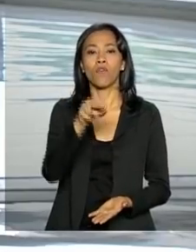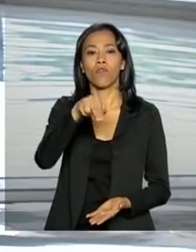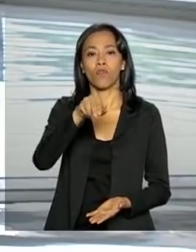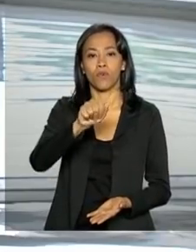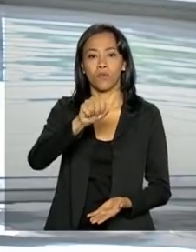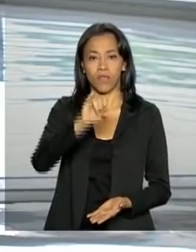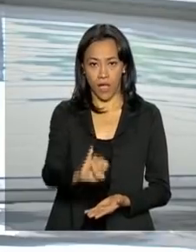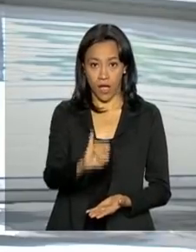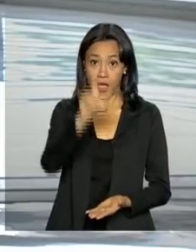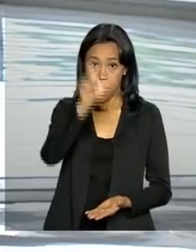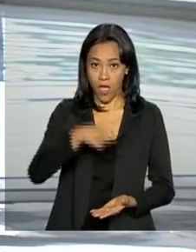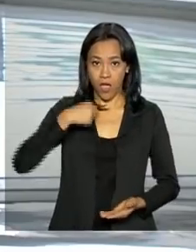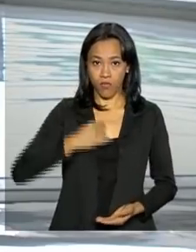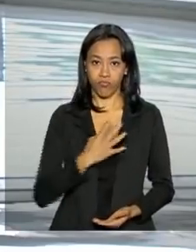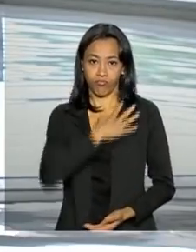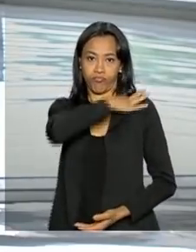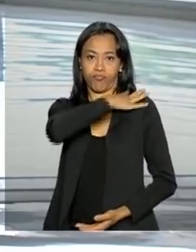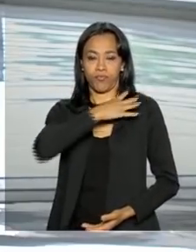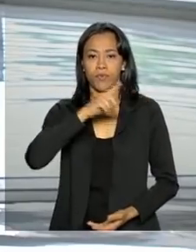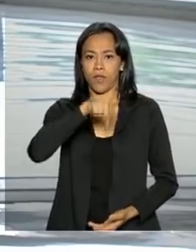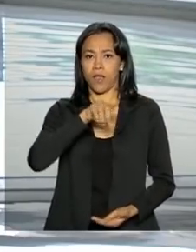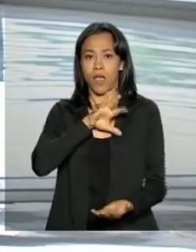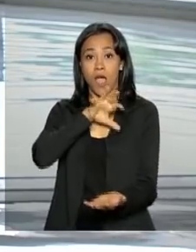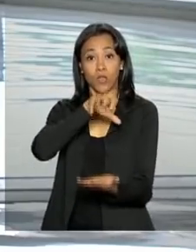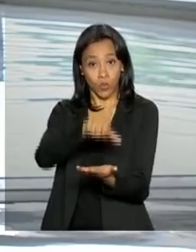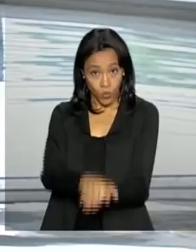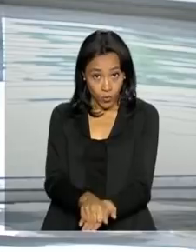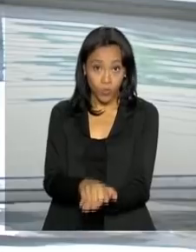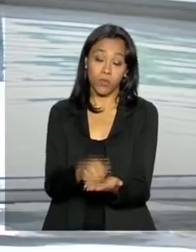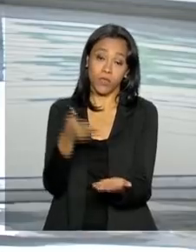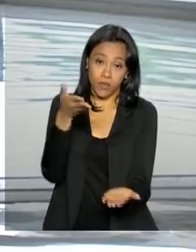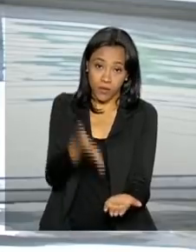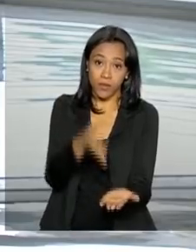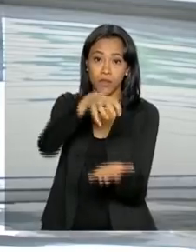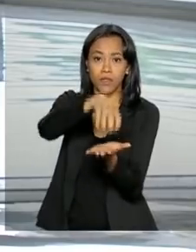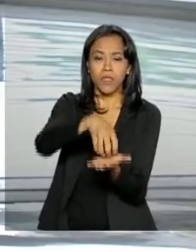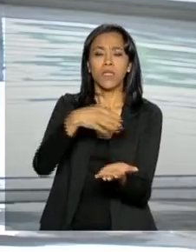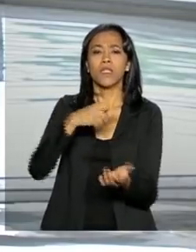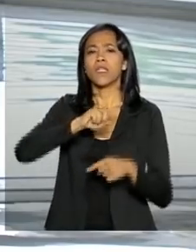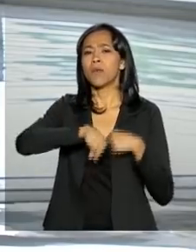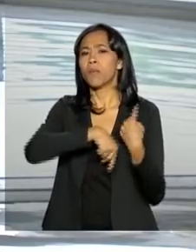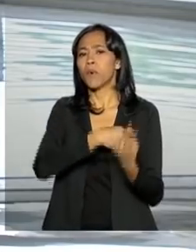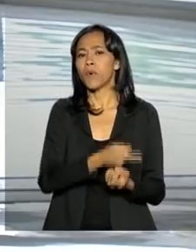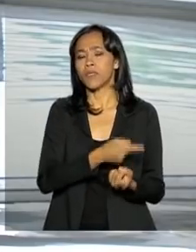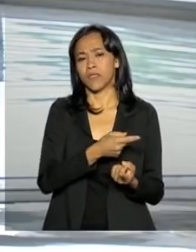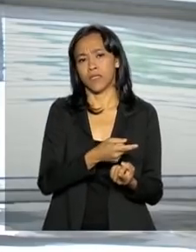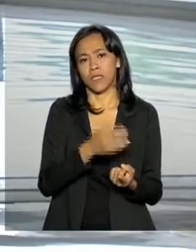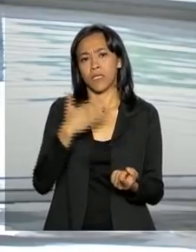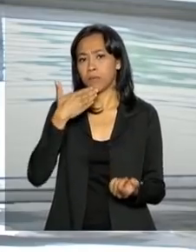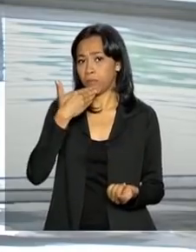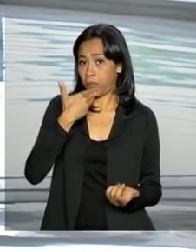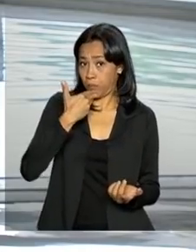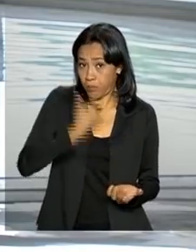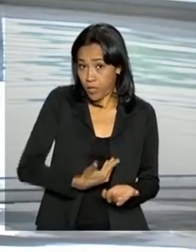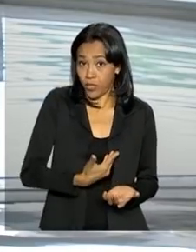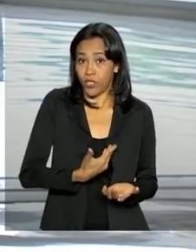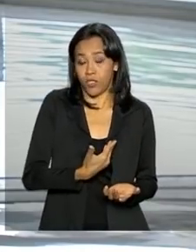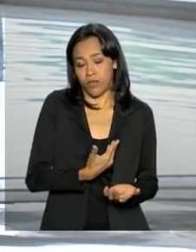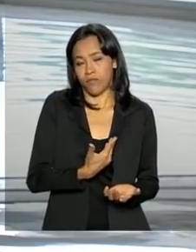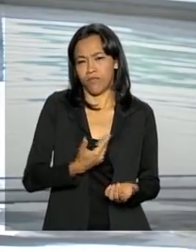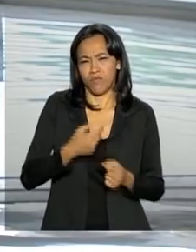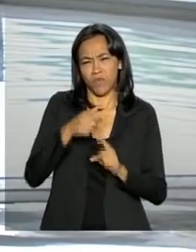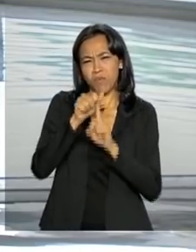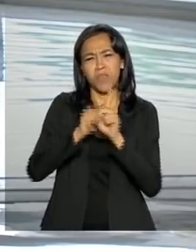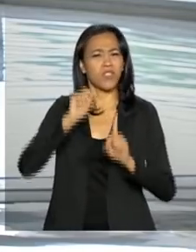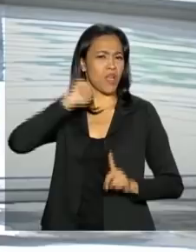Exército Franklin Berg de Freitas reassume a FUNAI depois de pedir a exoneração do cargo em abril do